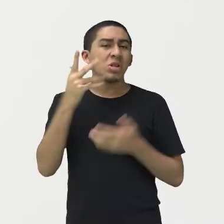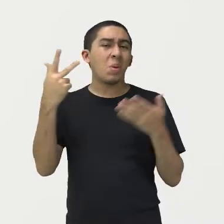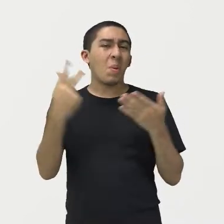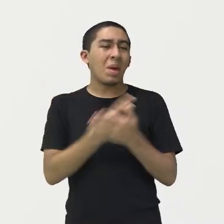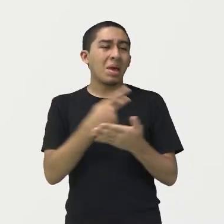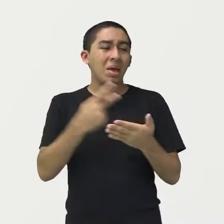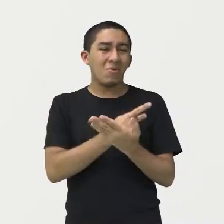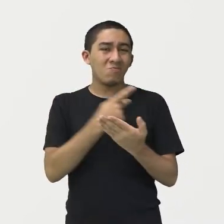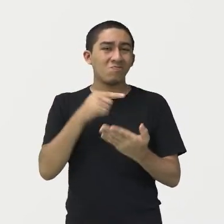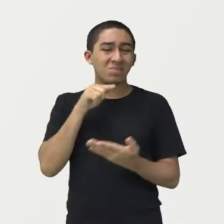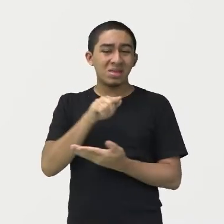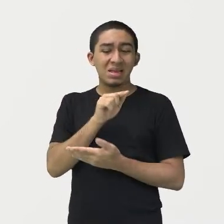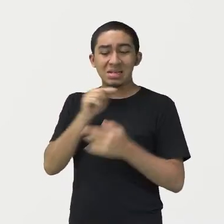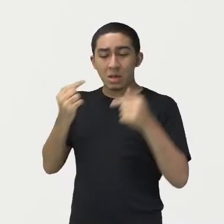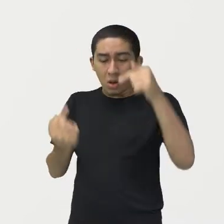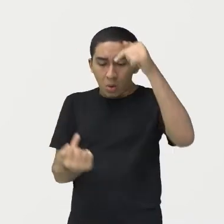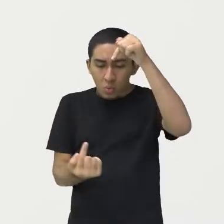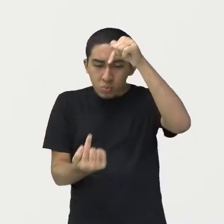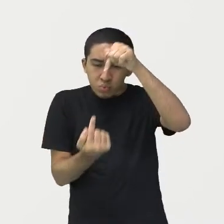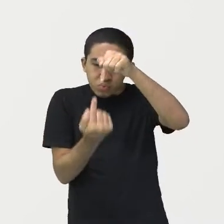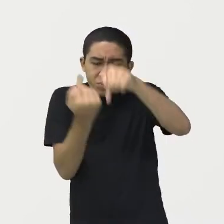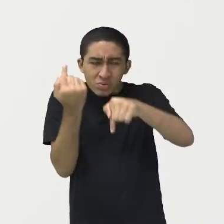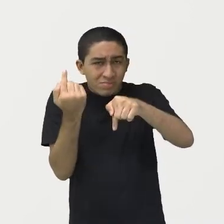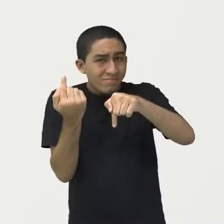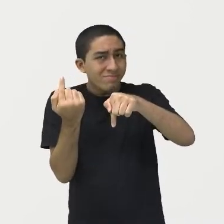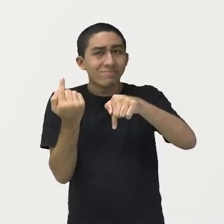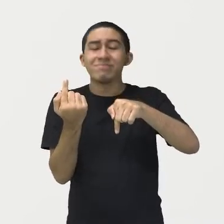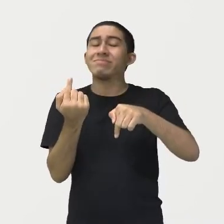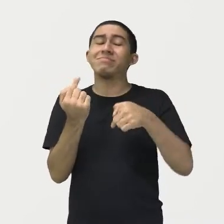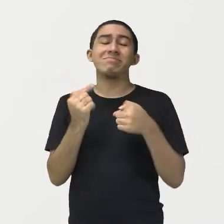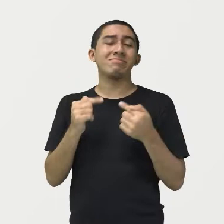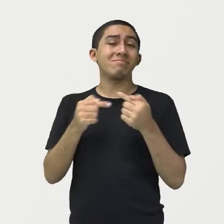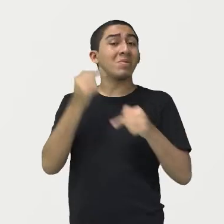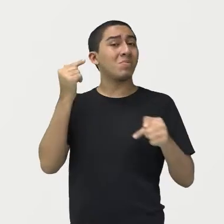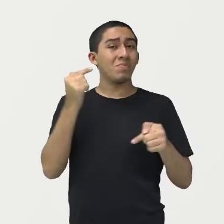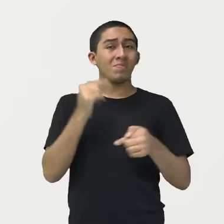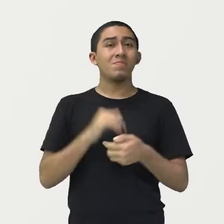essa transcrição do DNA.